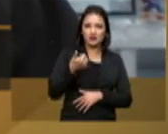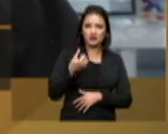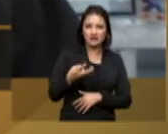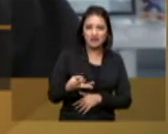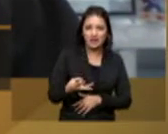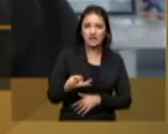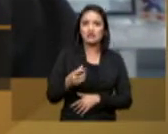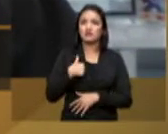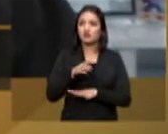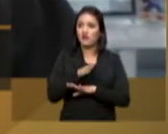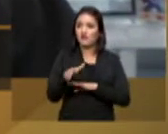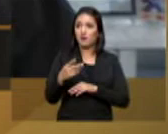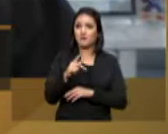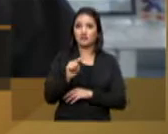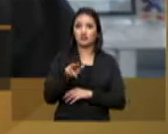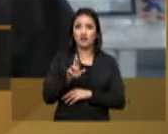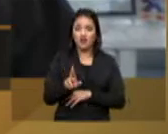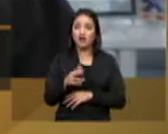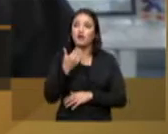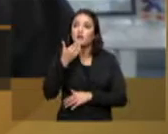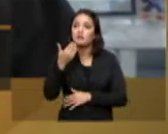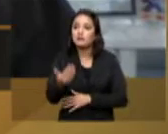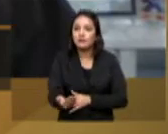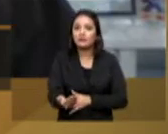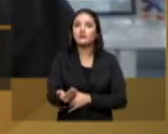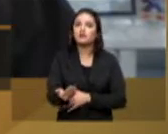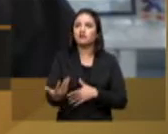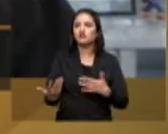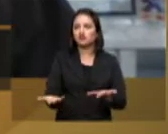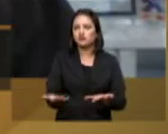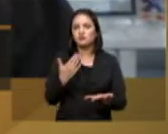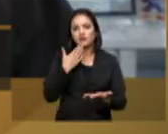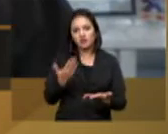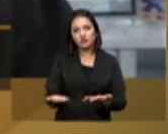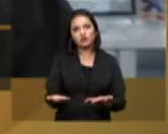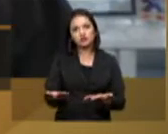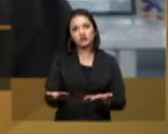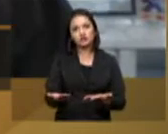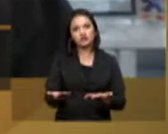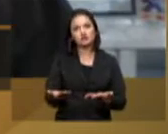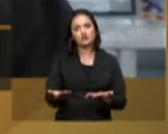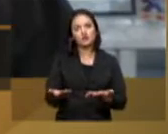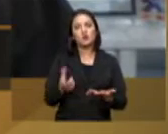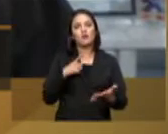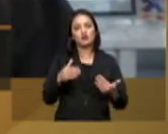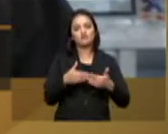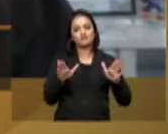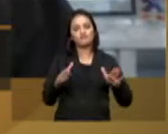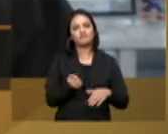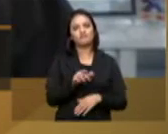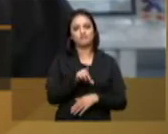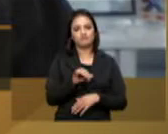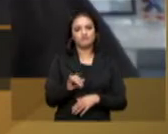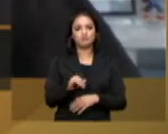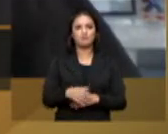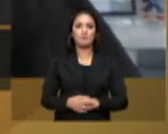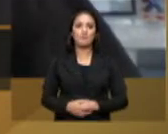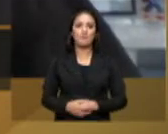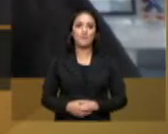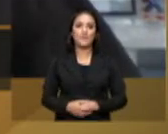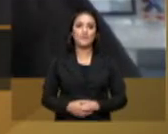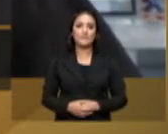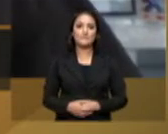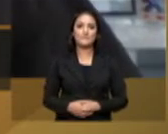ao Procurador-Geral da República, que ele acolheu nossa manifestação e deu ensejo a essa ATIM. Bem,